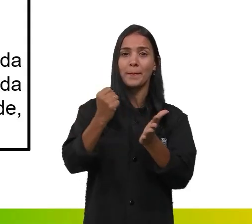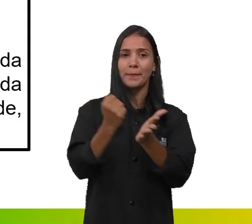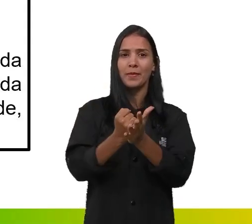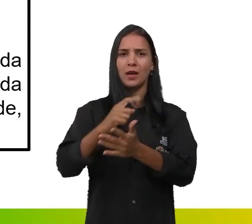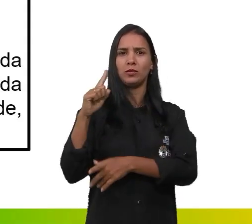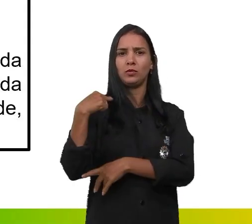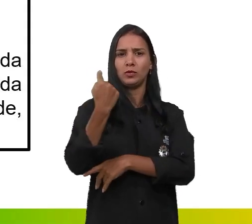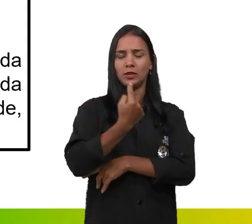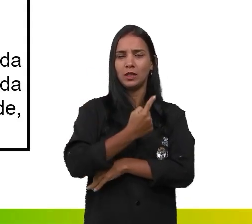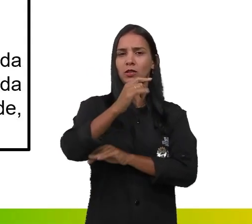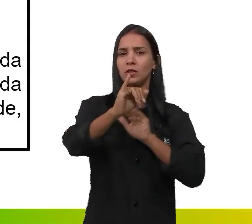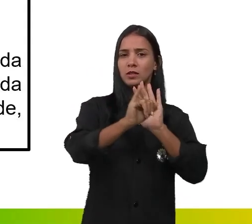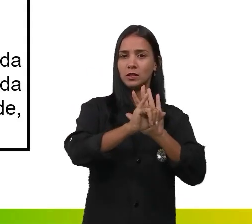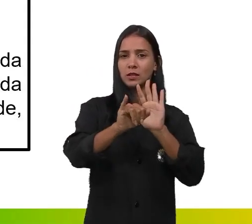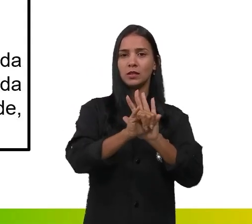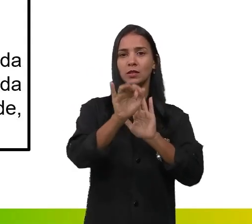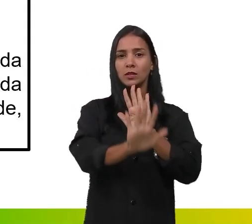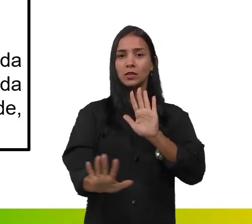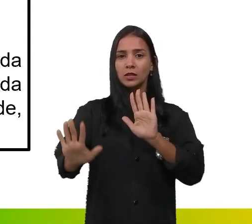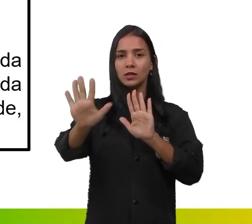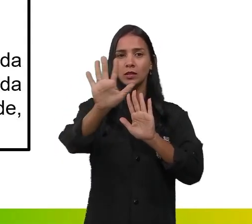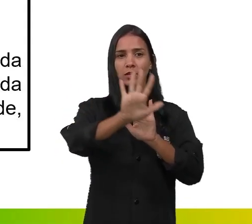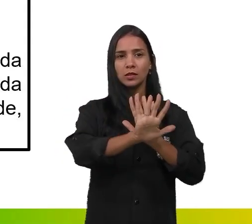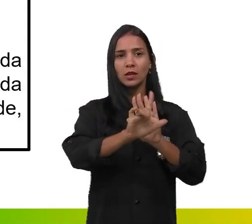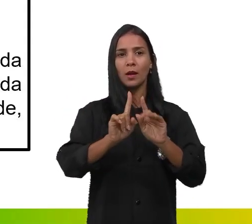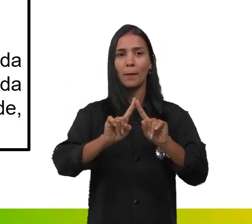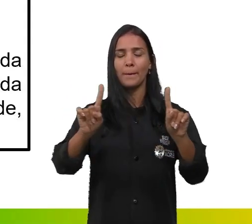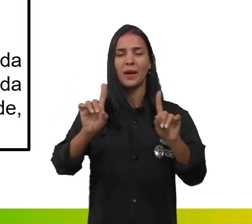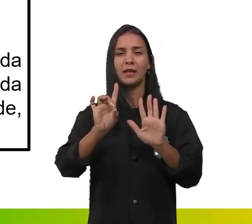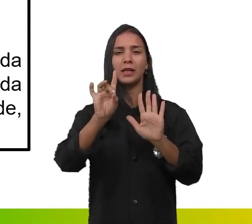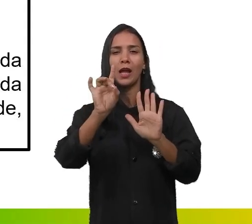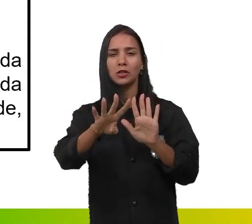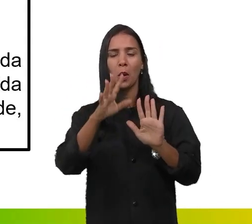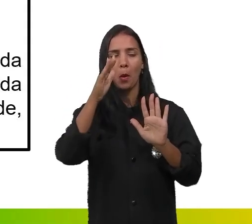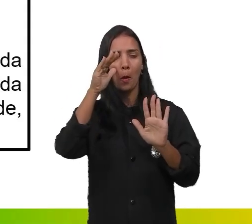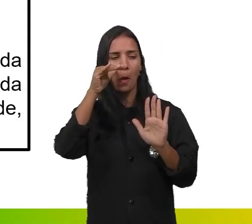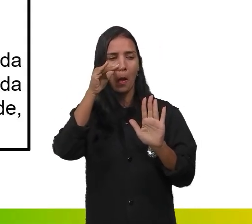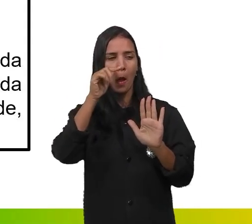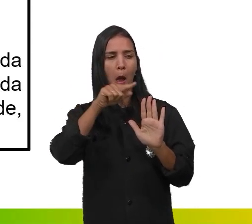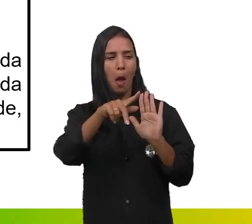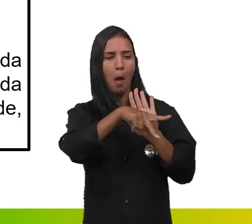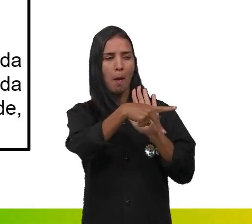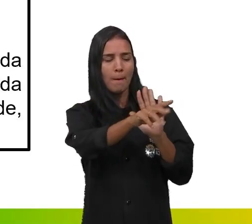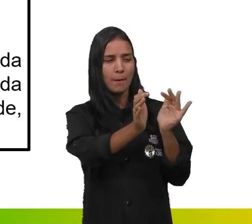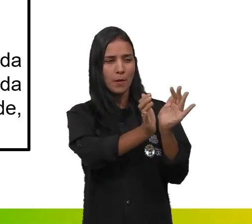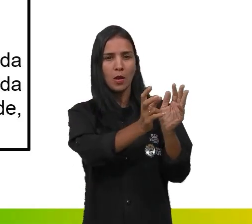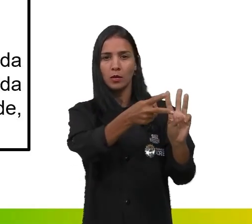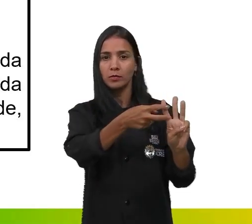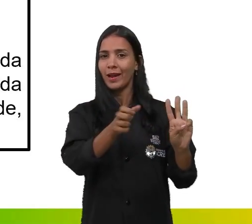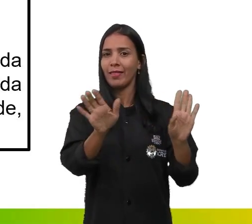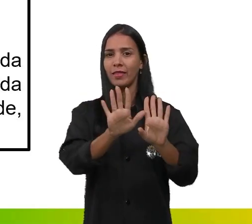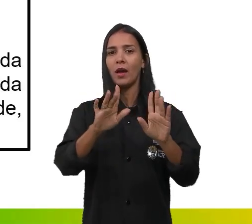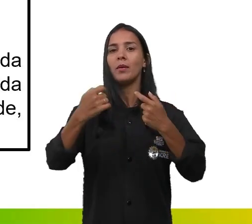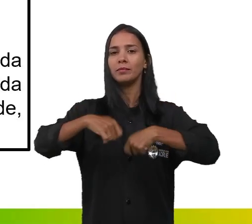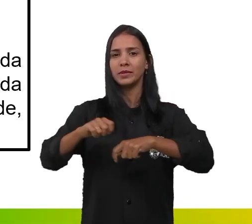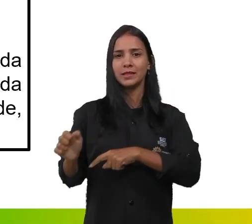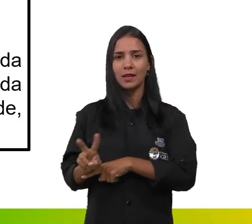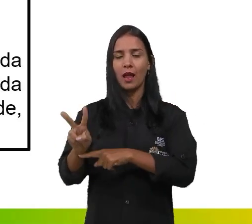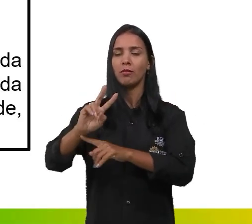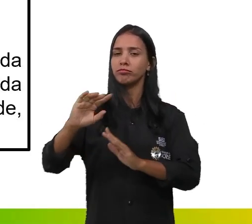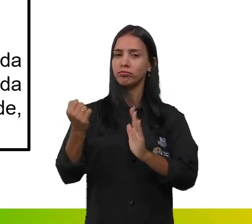partes essenciais da identidade nacional, não apenas curiosidades exóticas, como